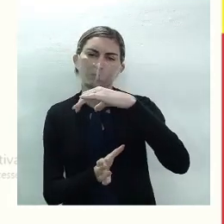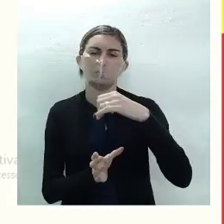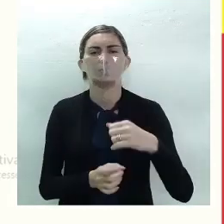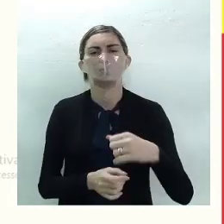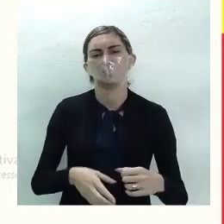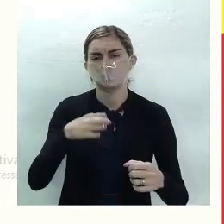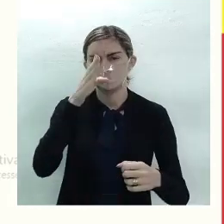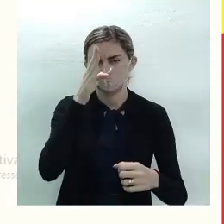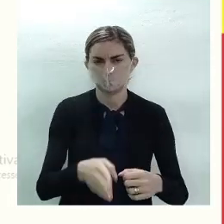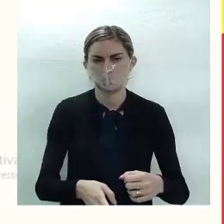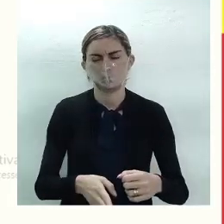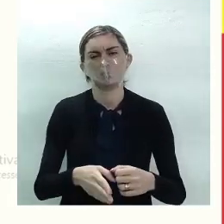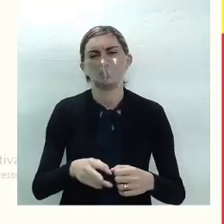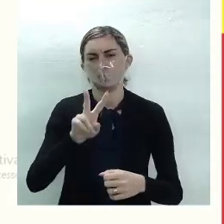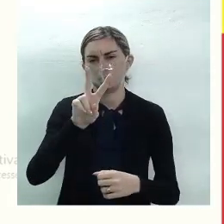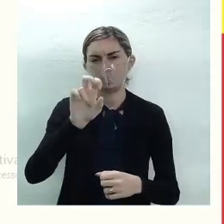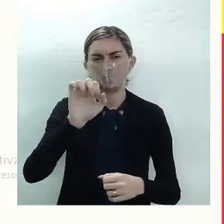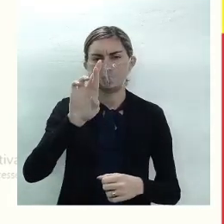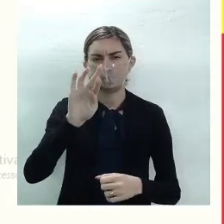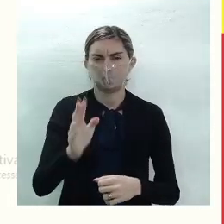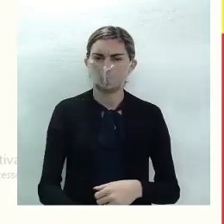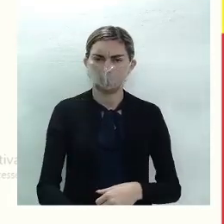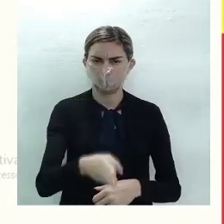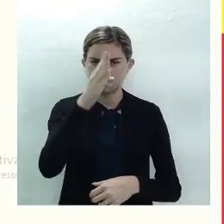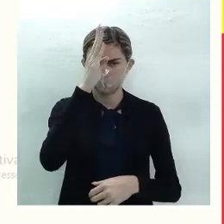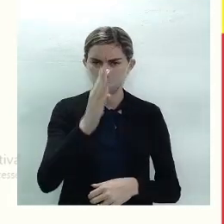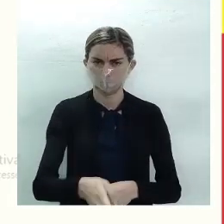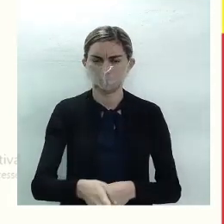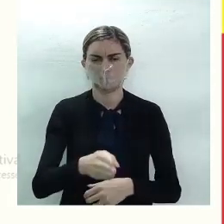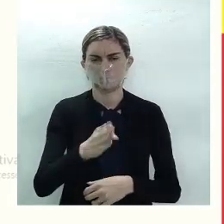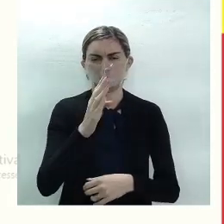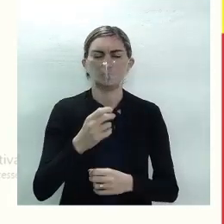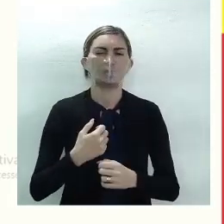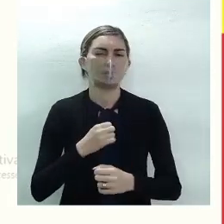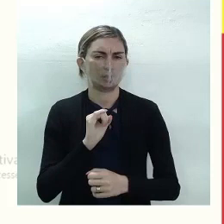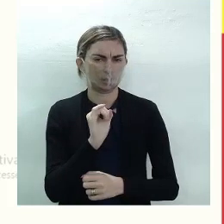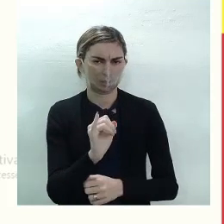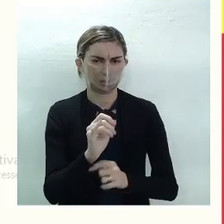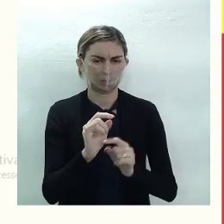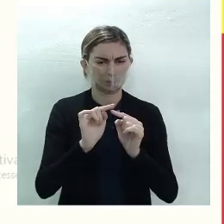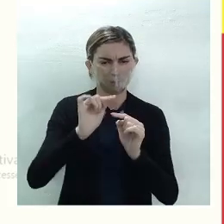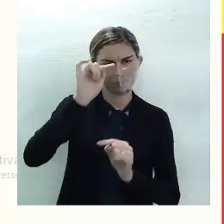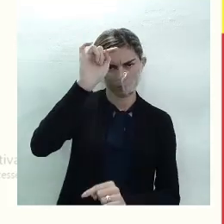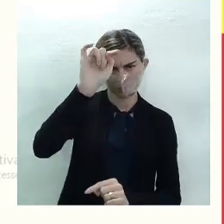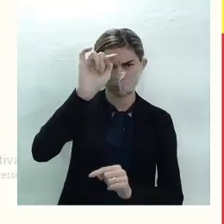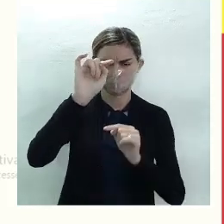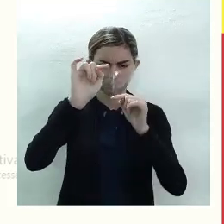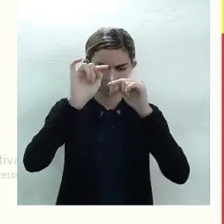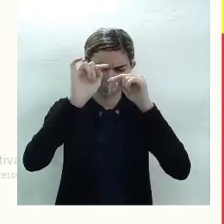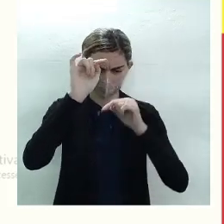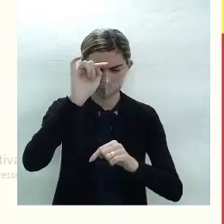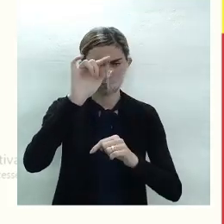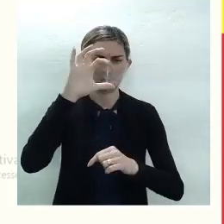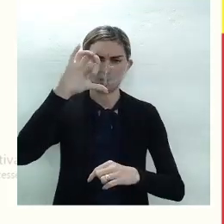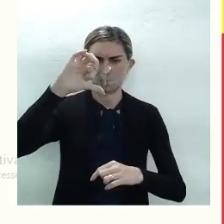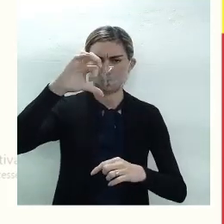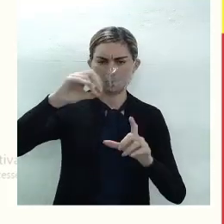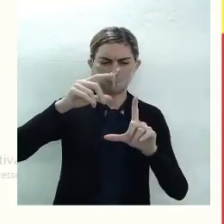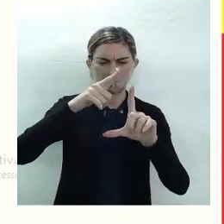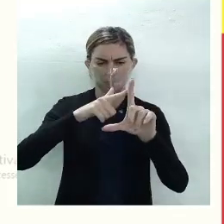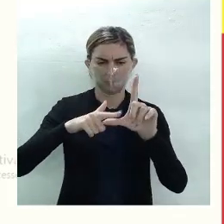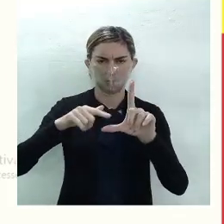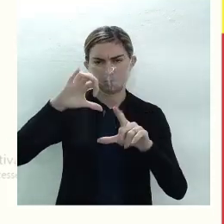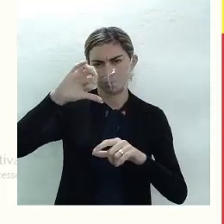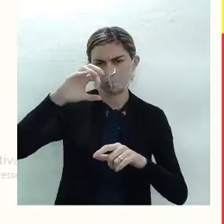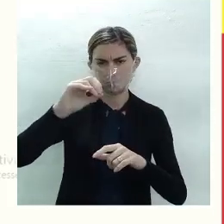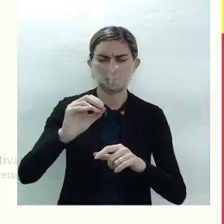ficar vertical, né? Vai ficar para cima. Então, ó, se o ponto que está em vertical, vou rotacionar 90 graus,